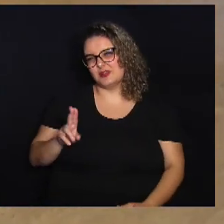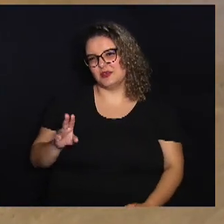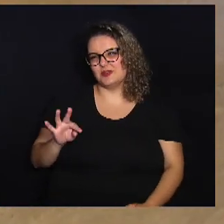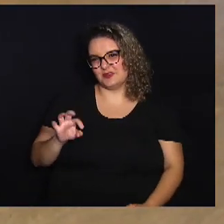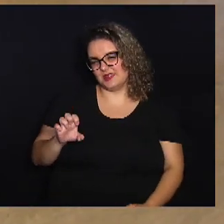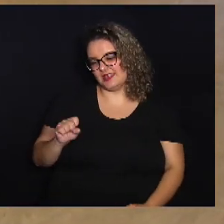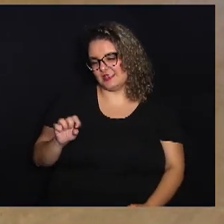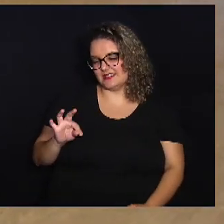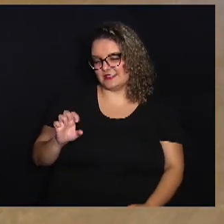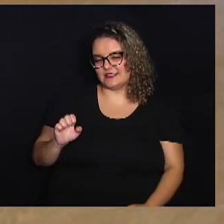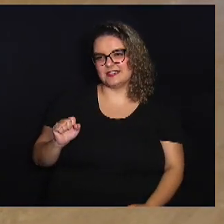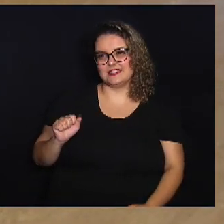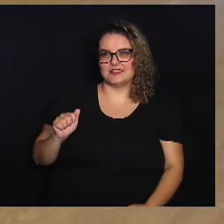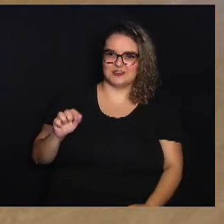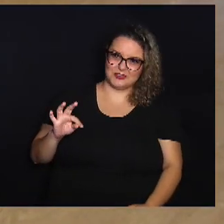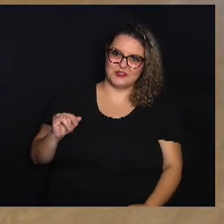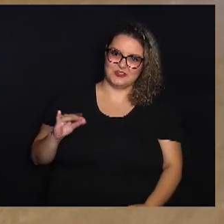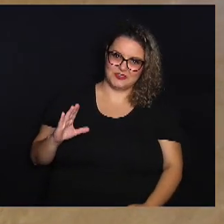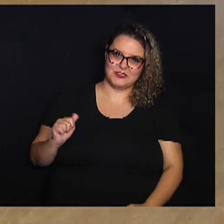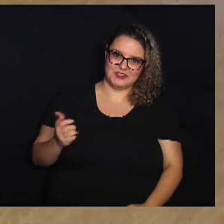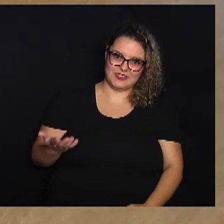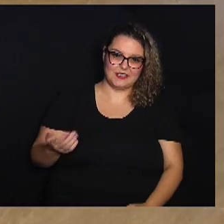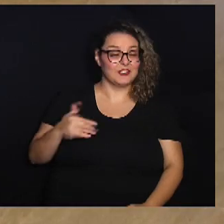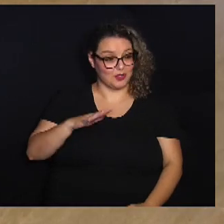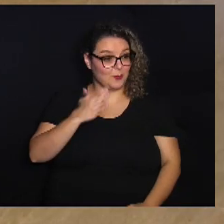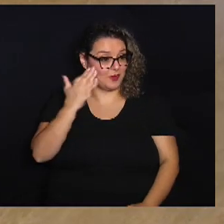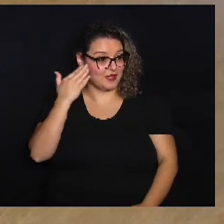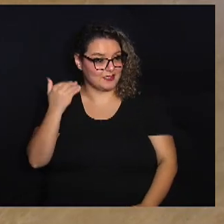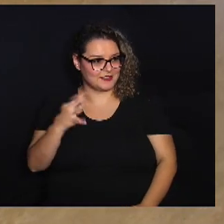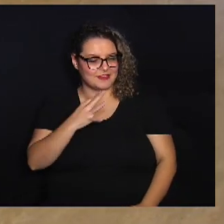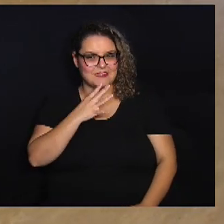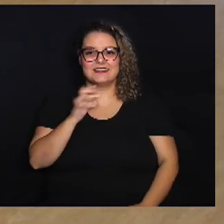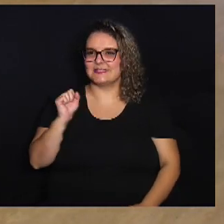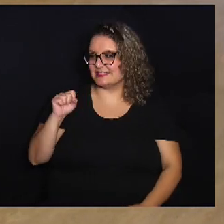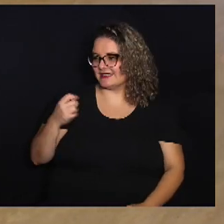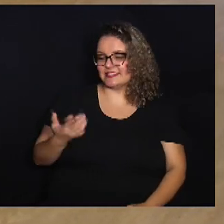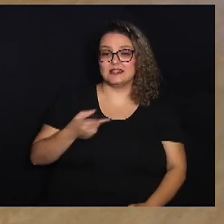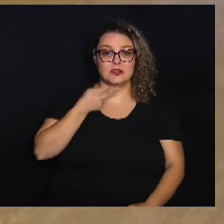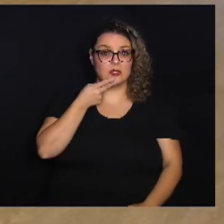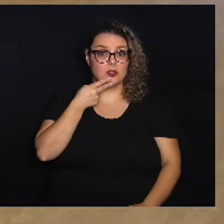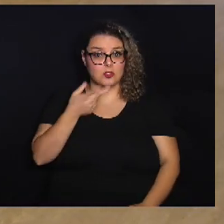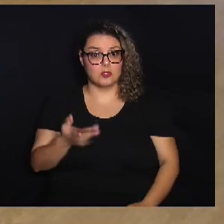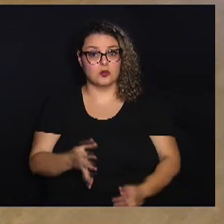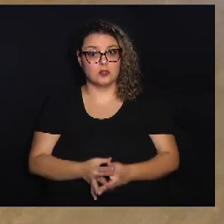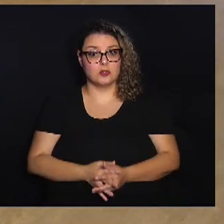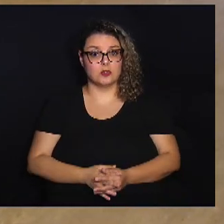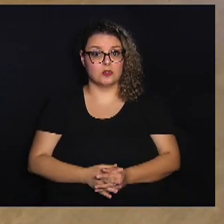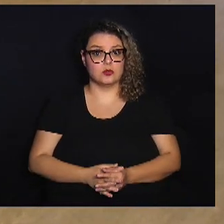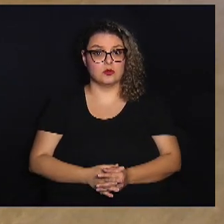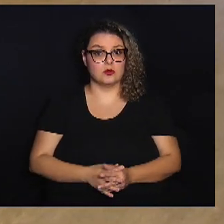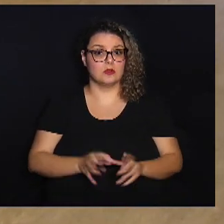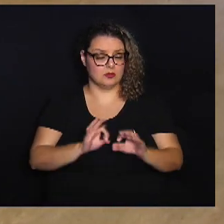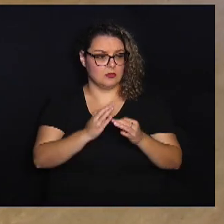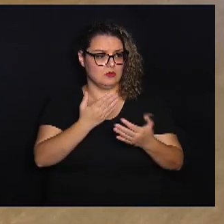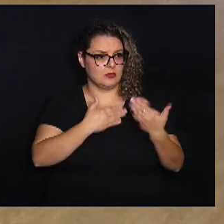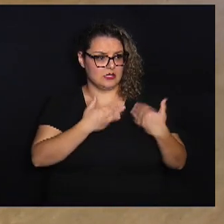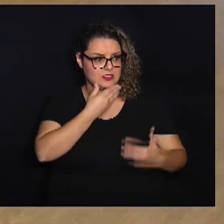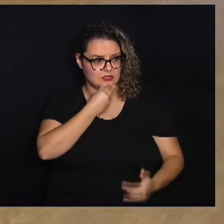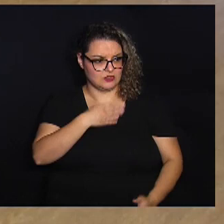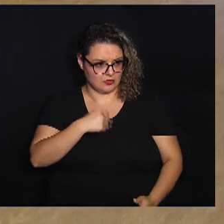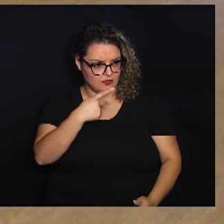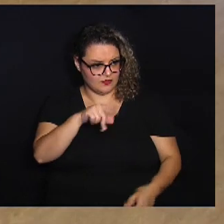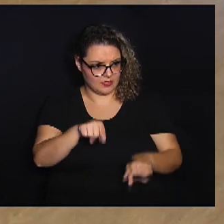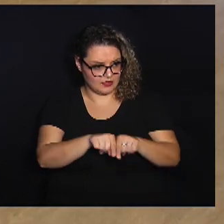estatístico e estatística mesmo. É, o que é mais conhecido, né? E você estava falando, então acho que vem de família, porque seu filho tá